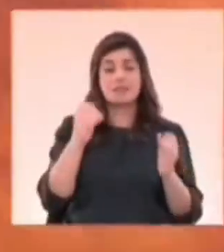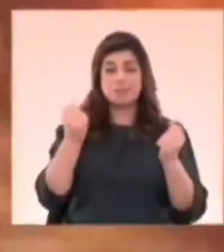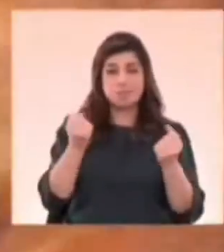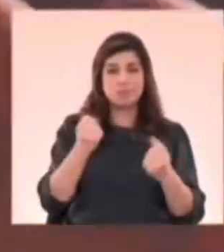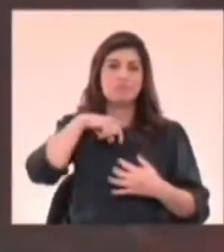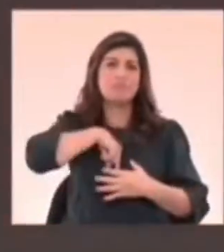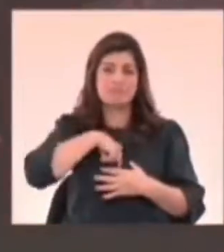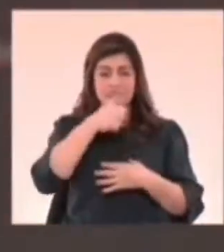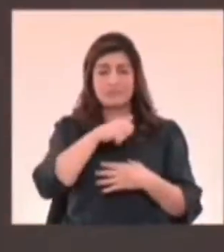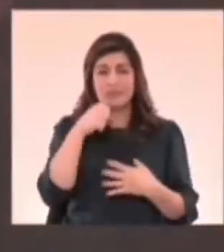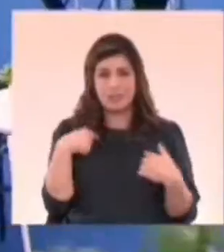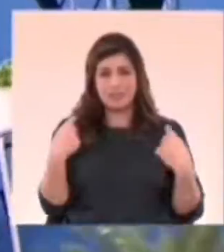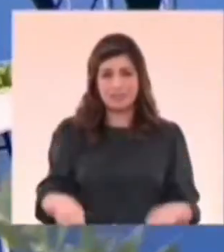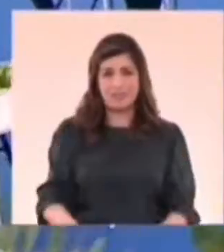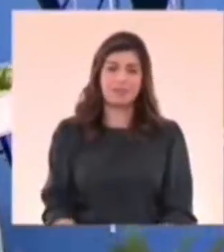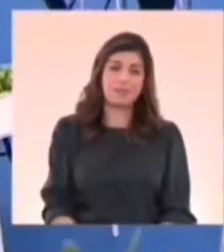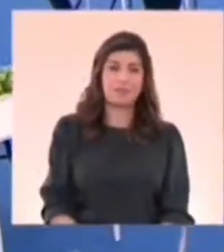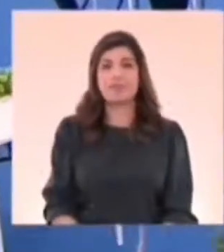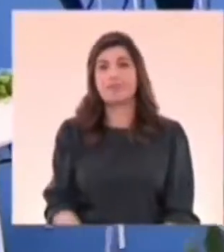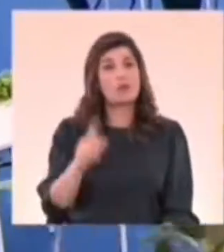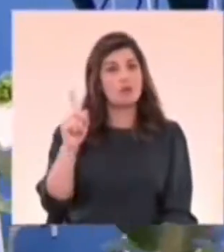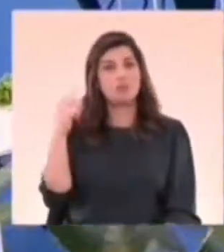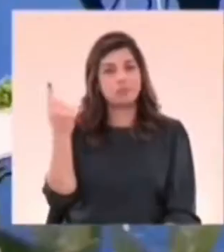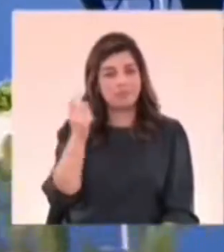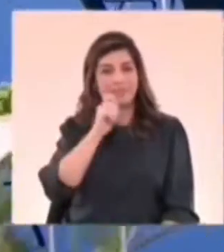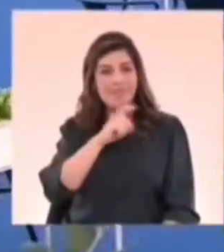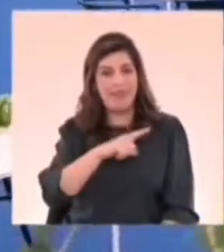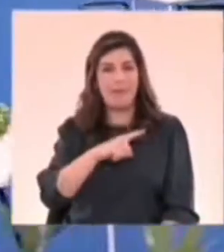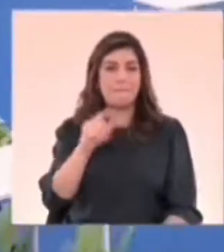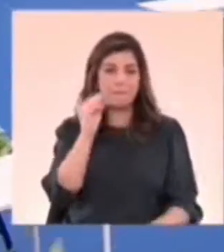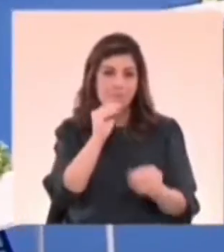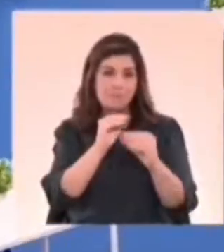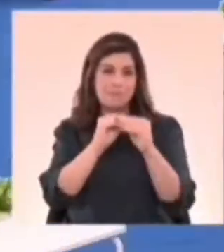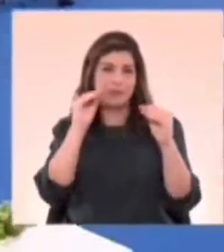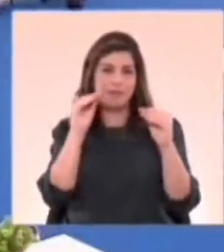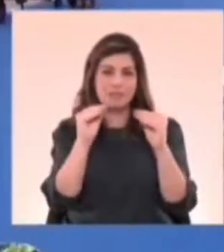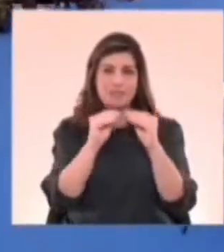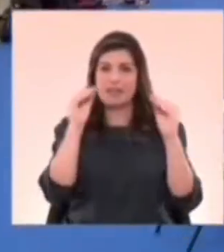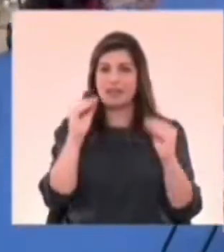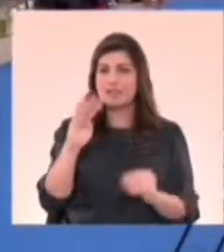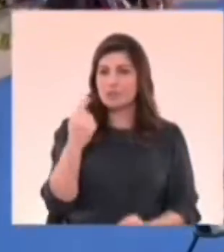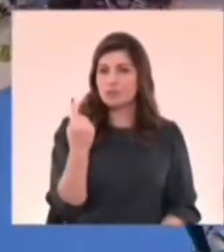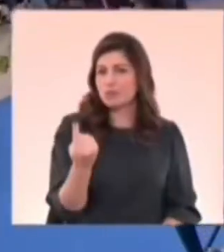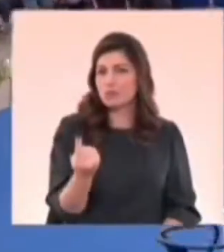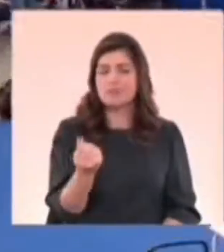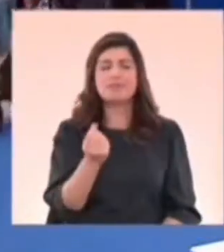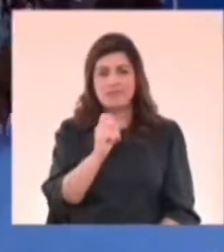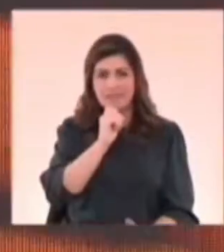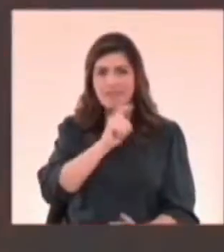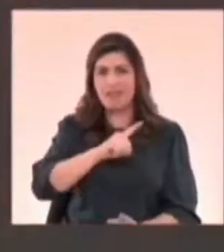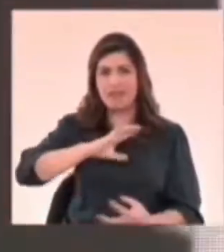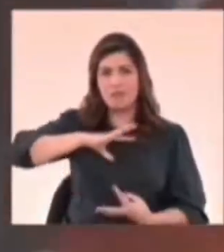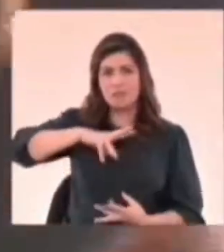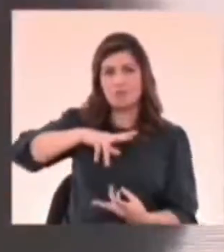sofrer eu pudesse deixar apenas para outro mundo tava volta